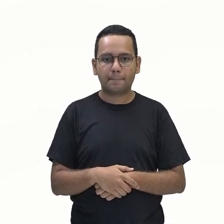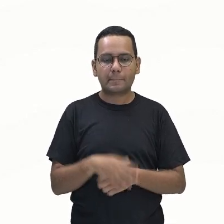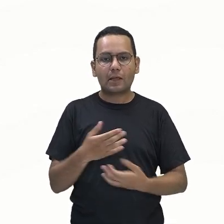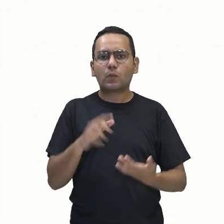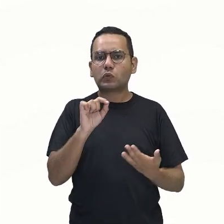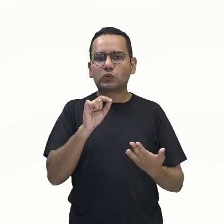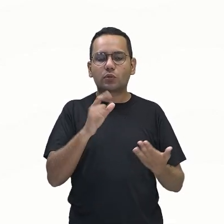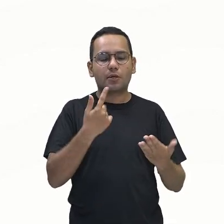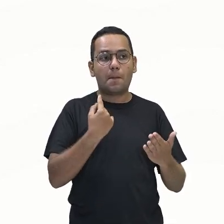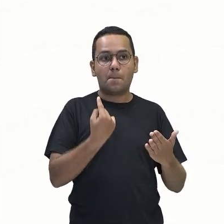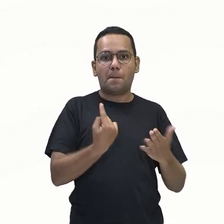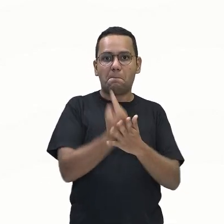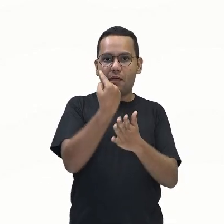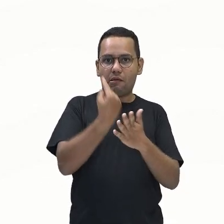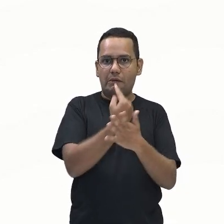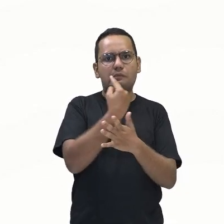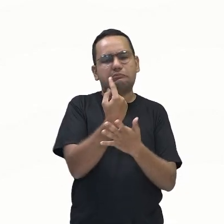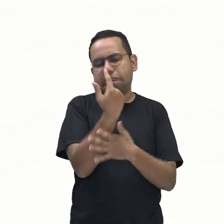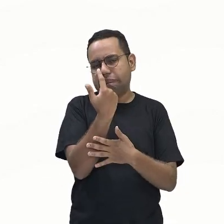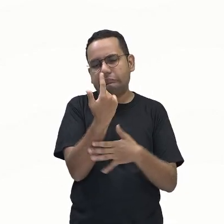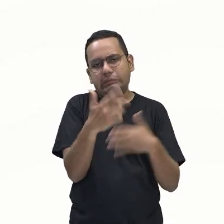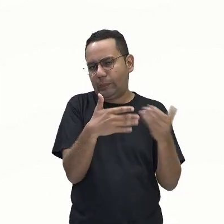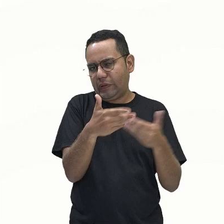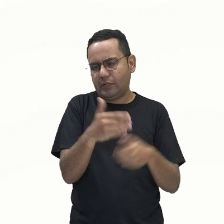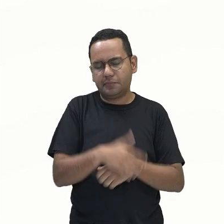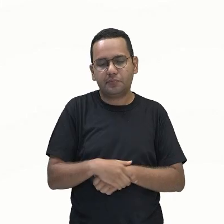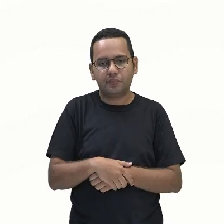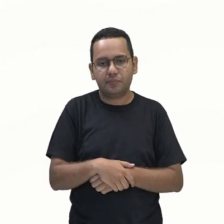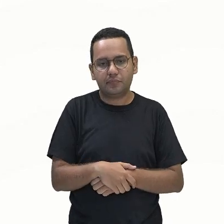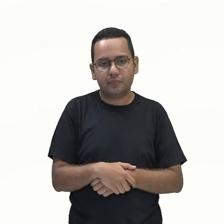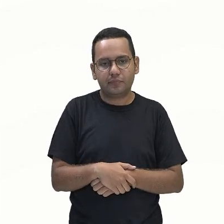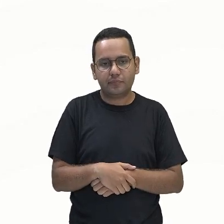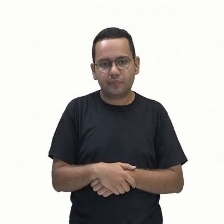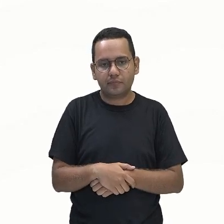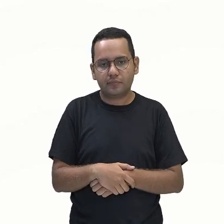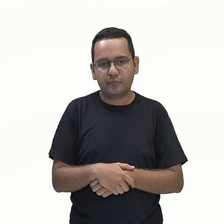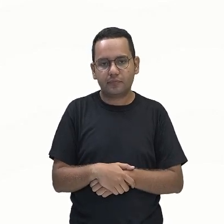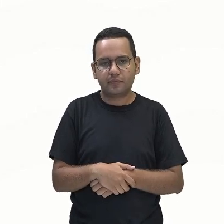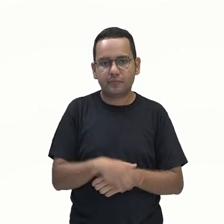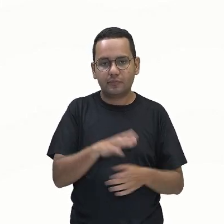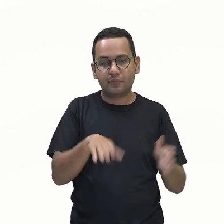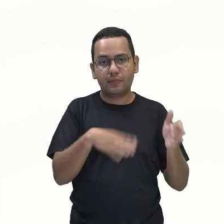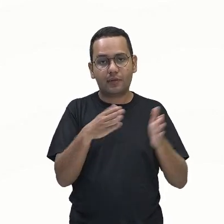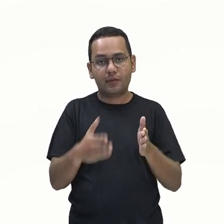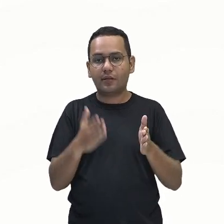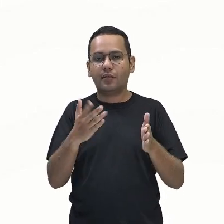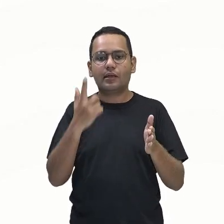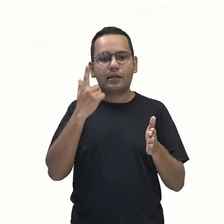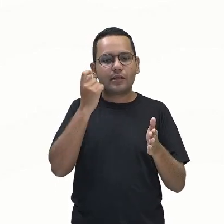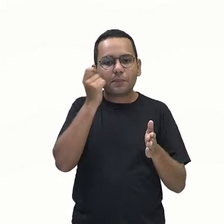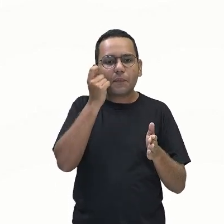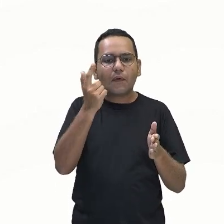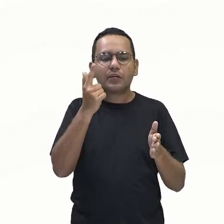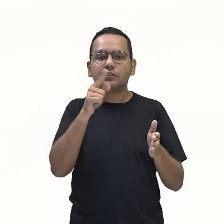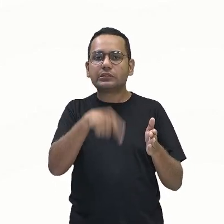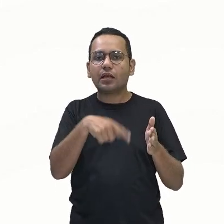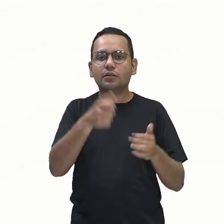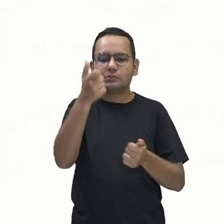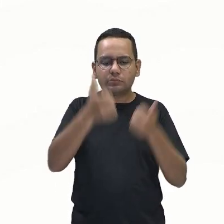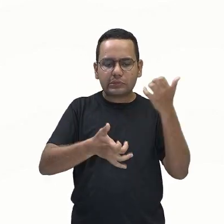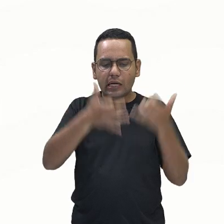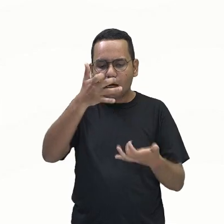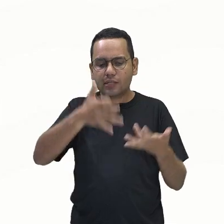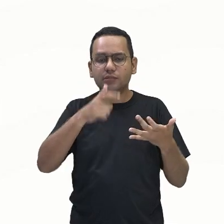de pergunta que você tem, e aí a hipótese é essa proposição de explicação a respeito